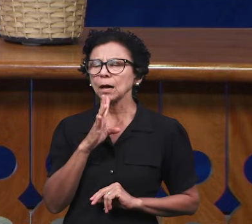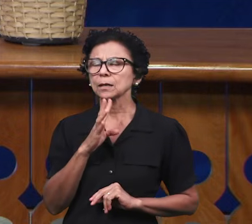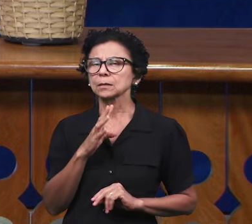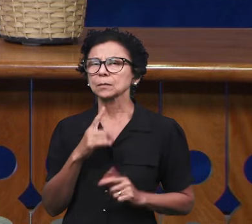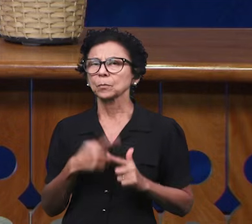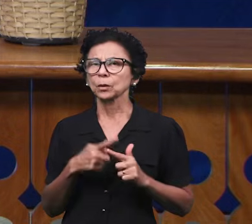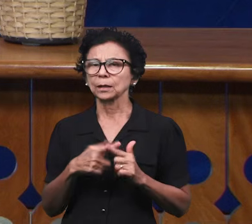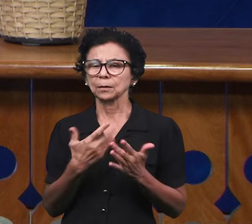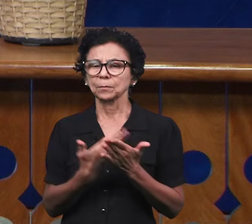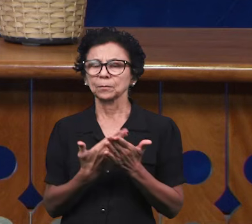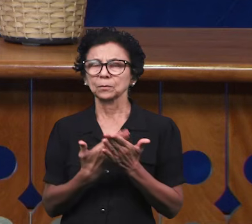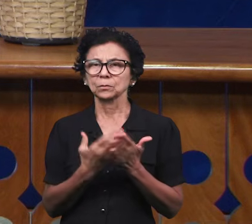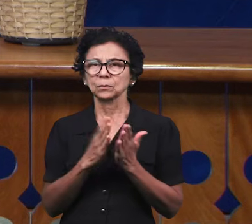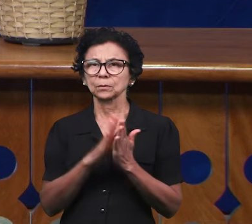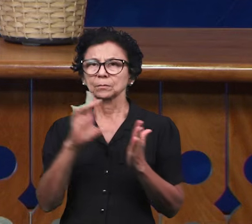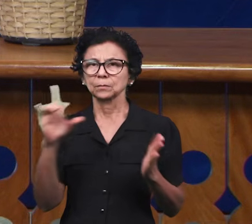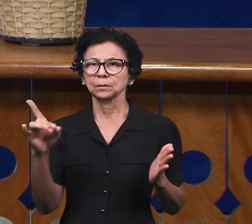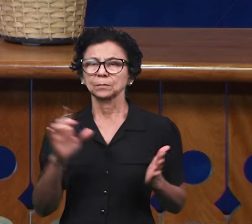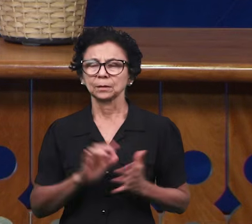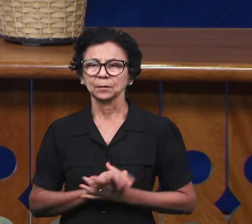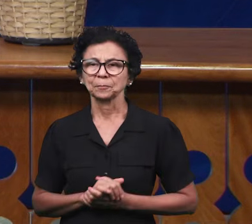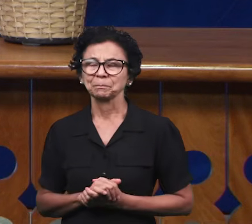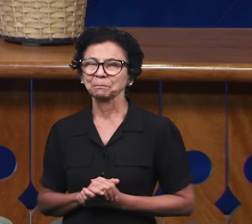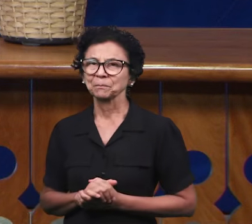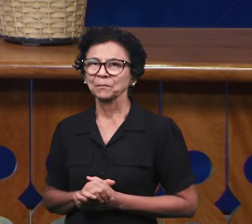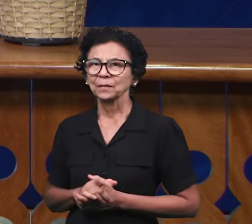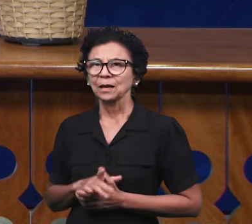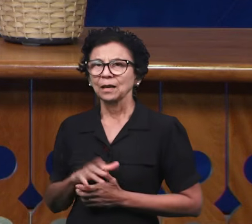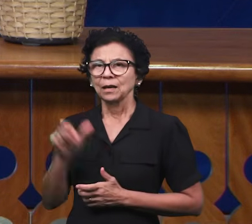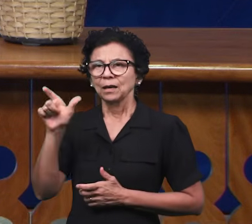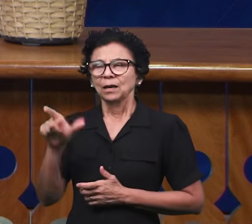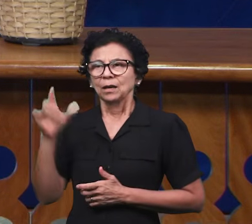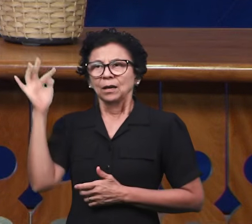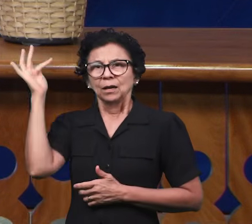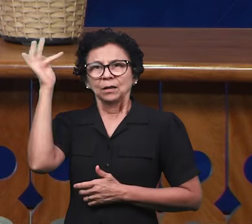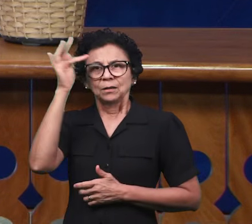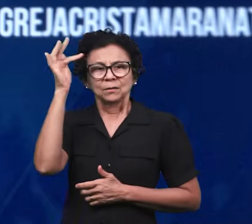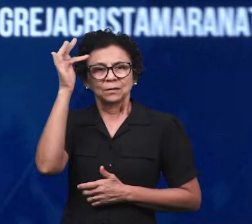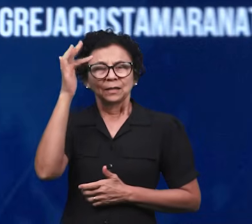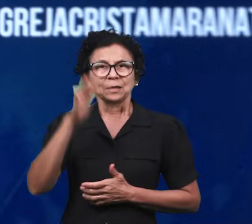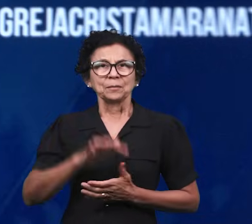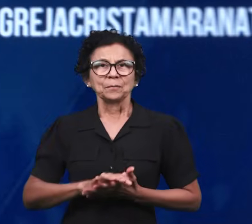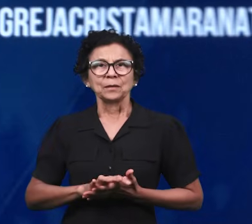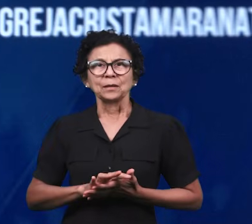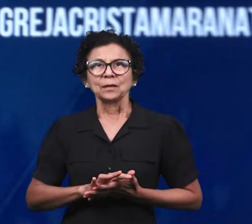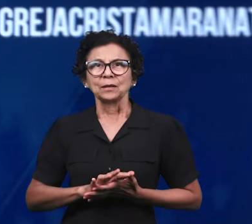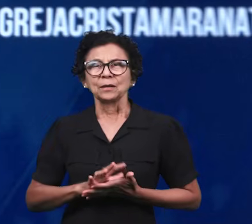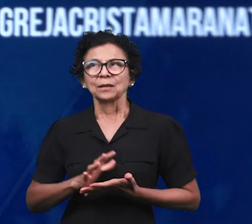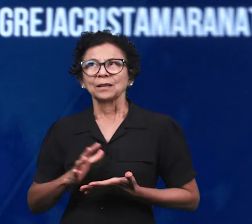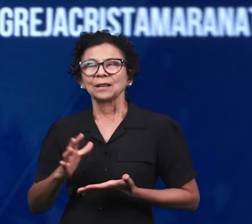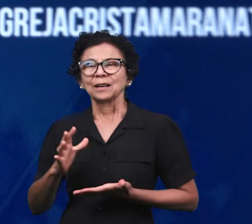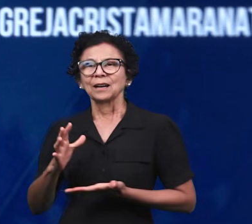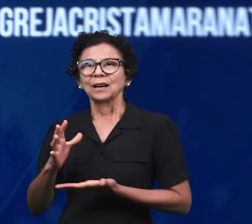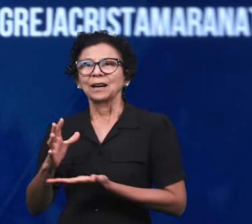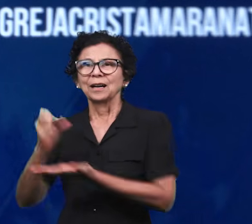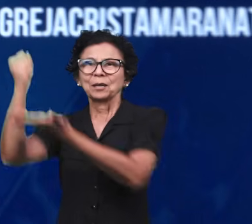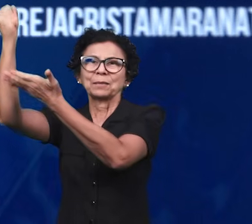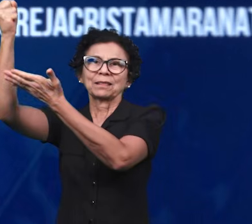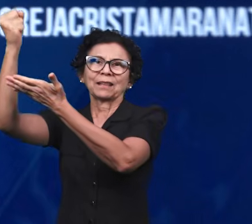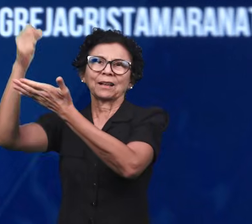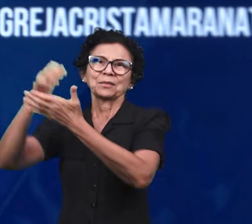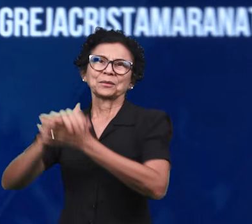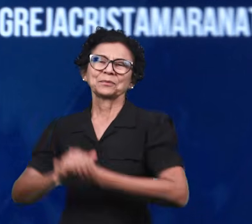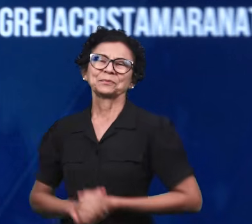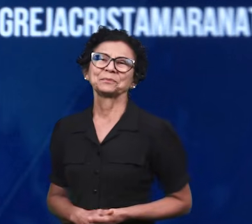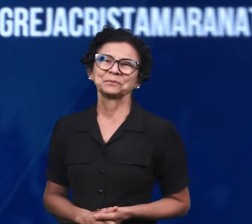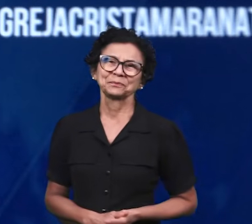mas no final ele fala assim, olha, e Filipe foi arrebatado. Meus irmãos, o clamor do jovem é o